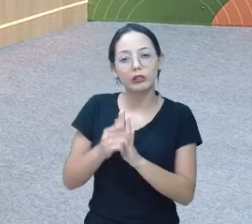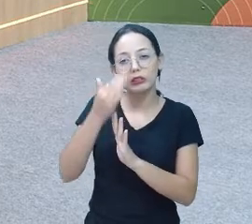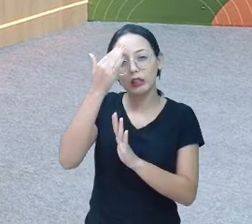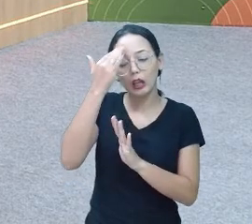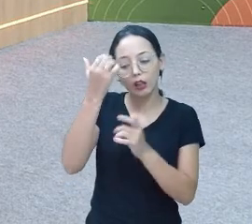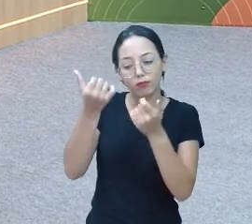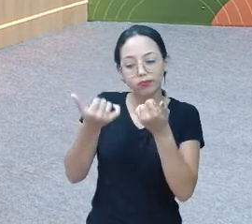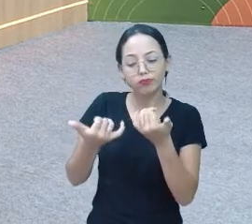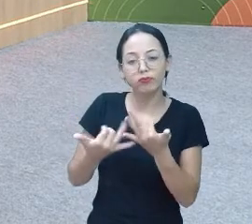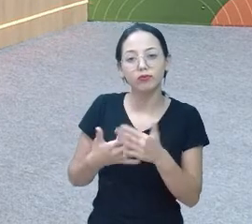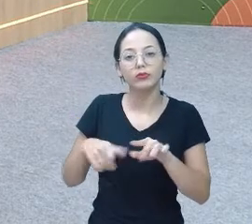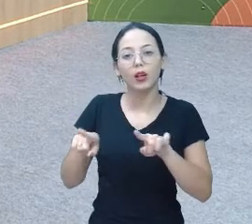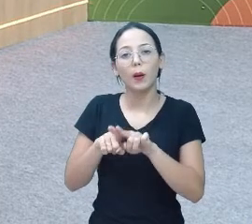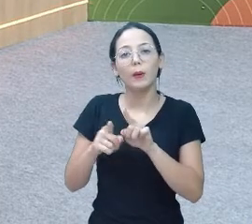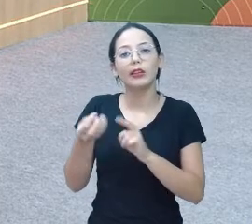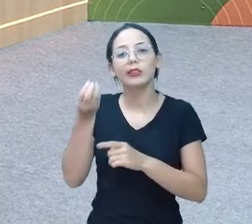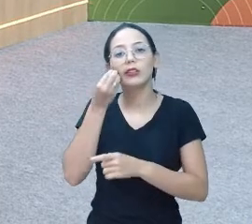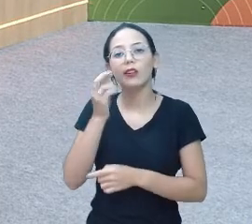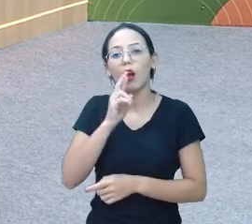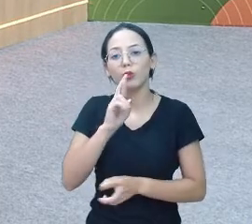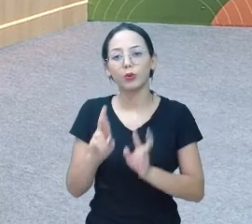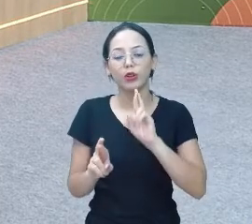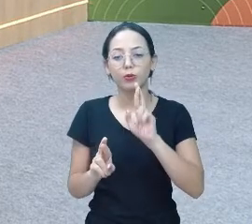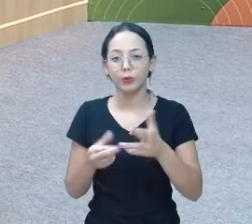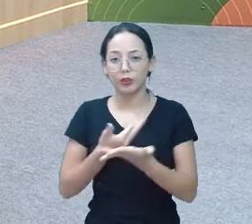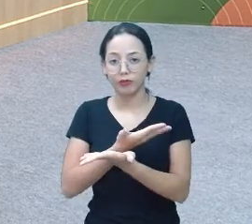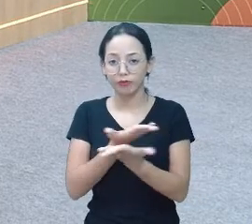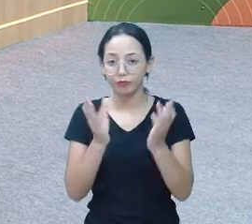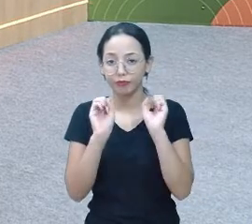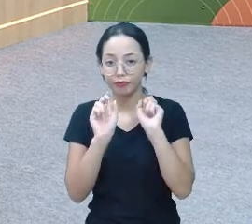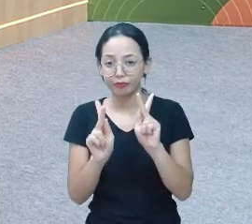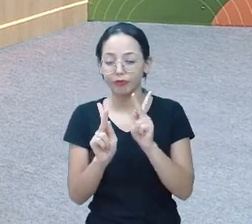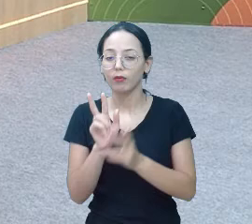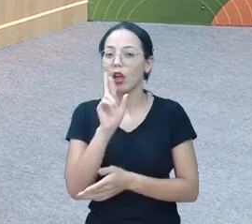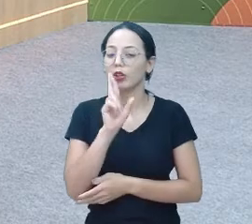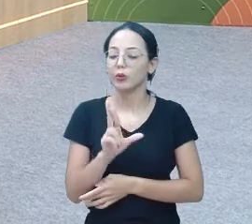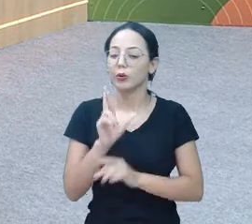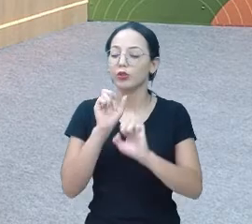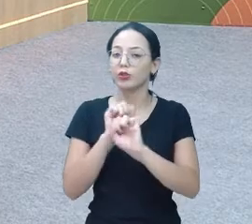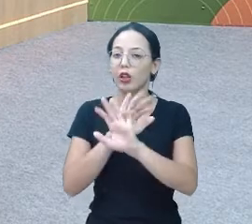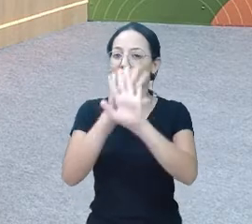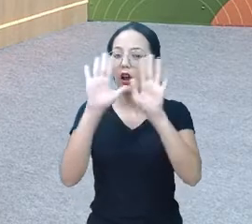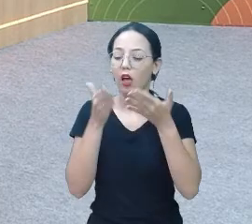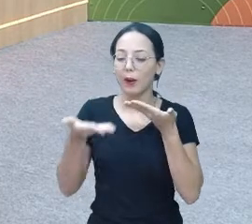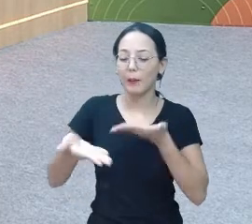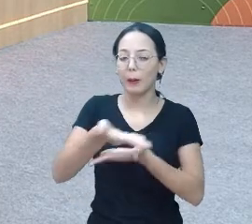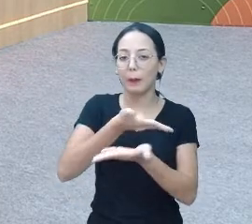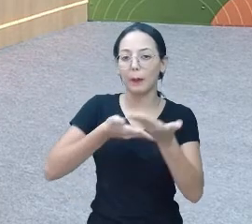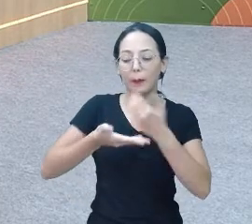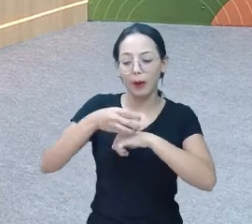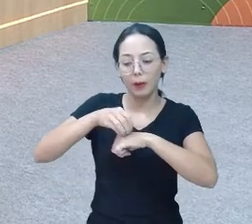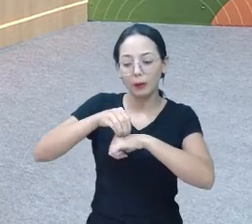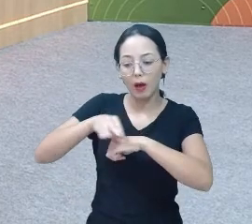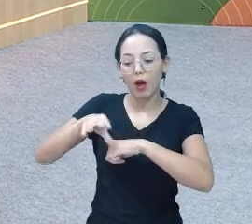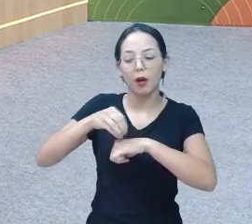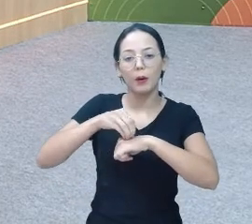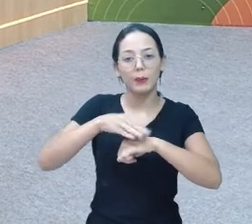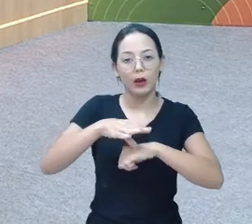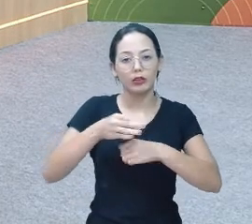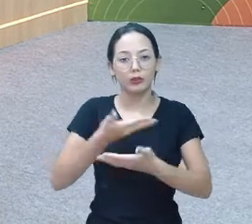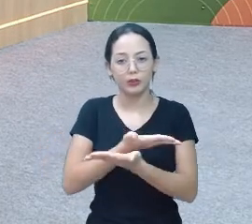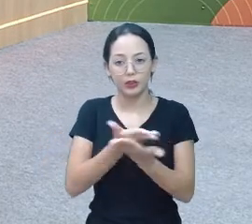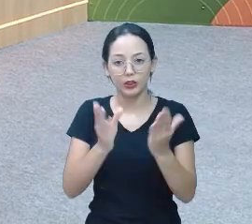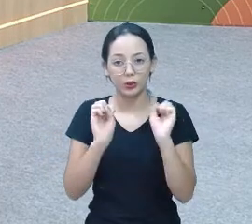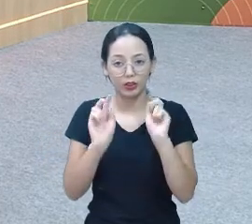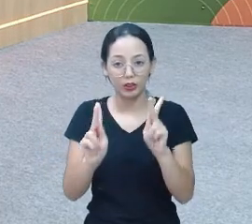questionamentos e vai tentar chegar na resposta, mas que essa resposta seja compartilhada e seja dialogada com vocês,